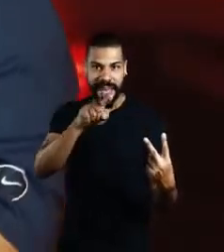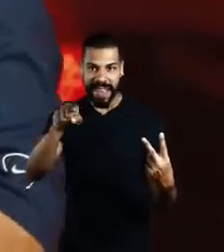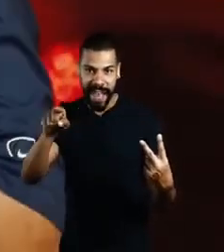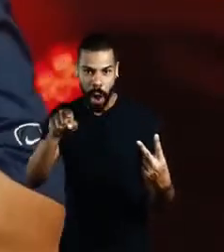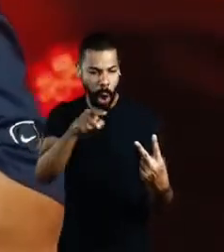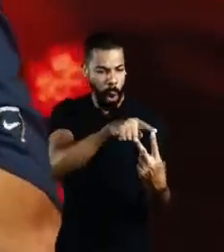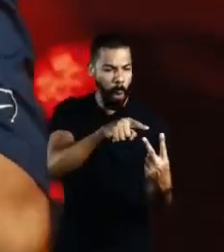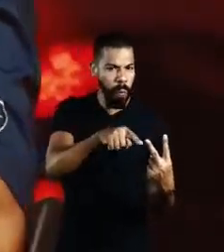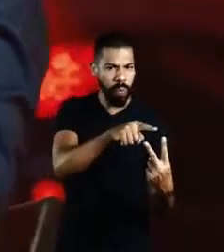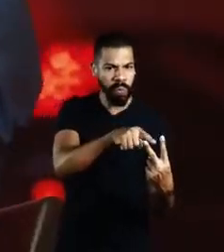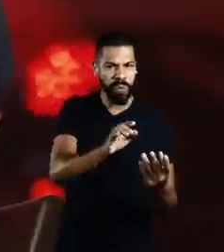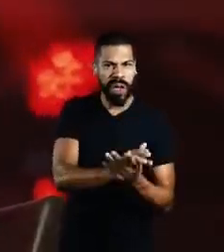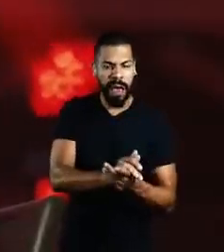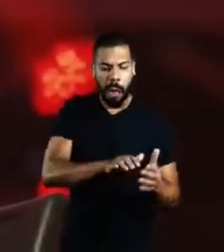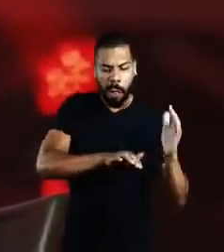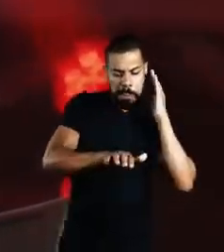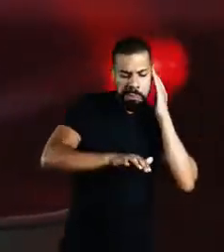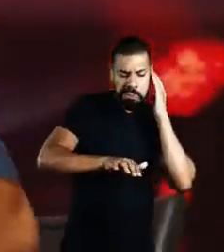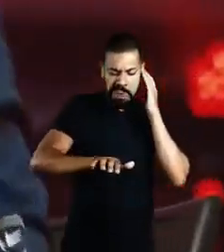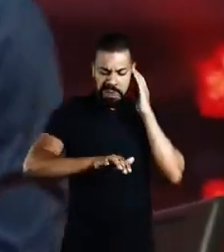show.